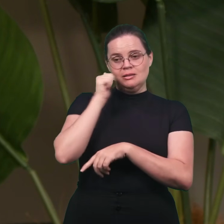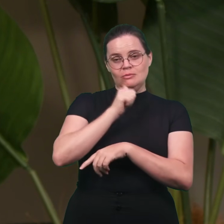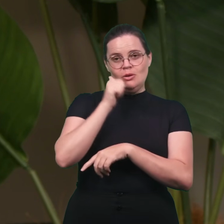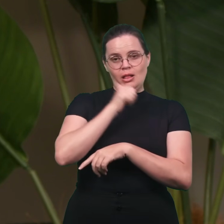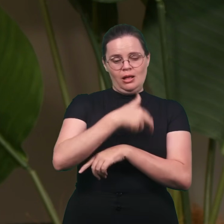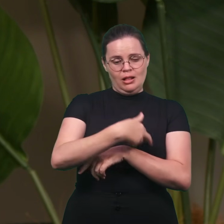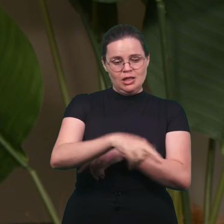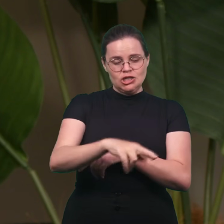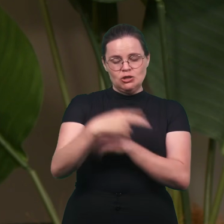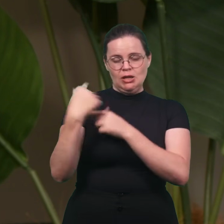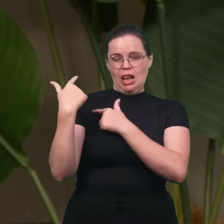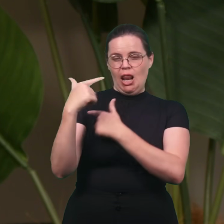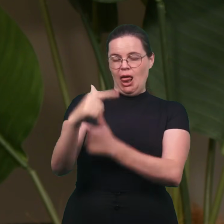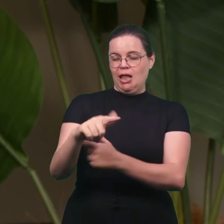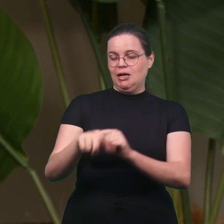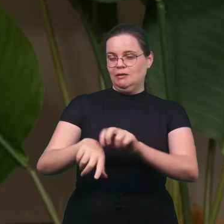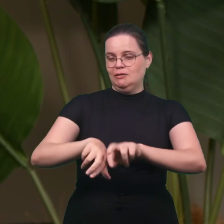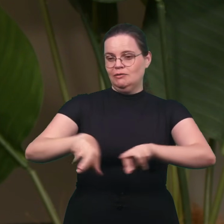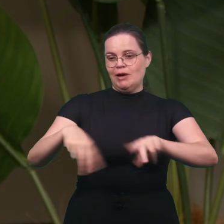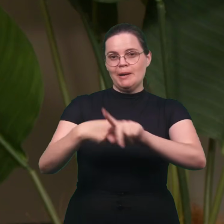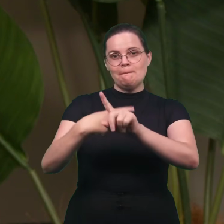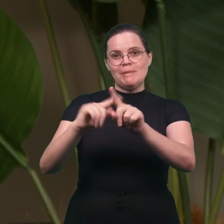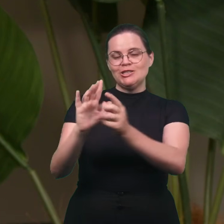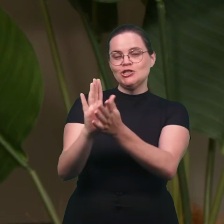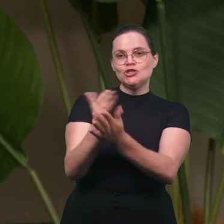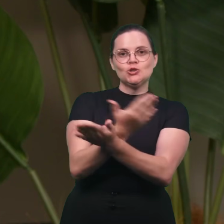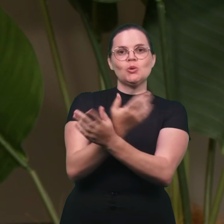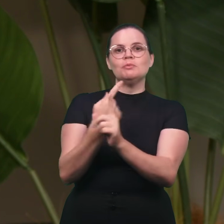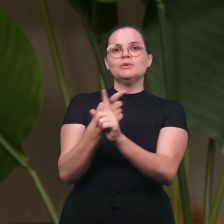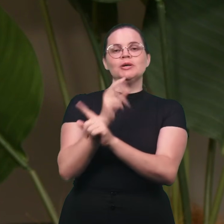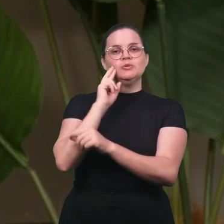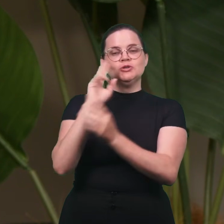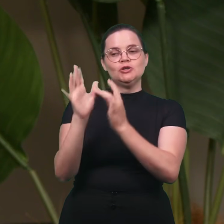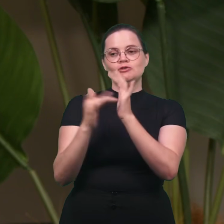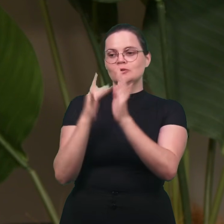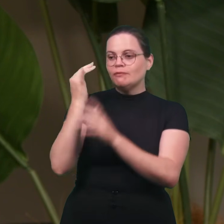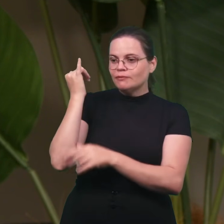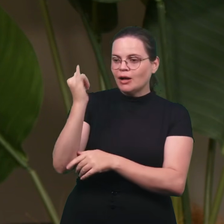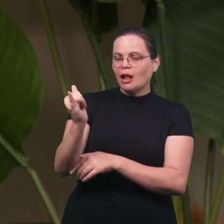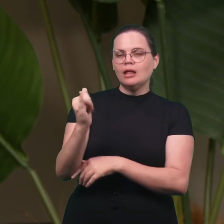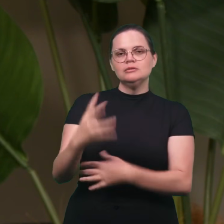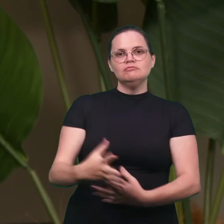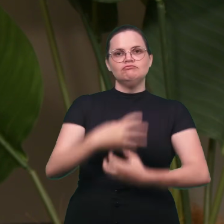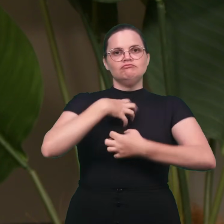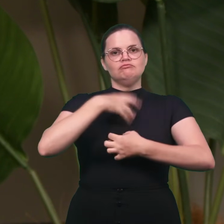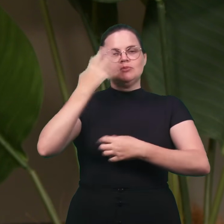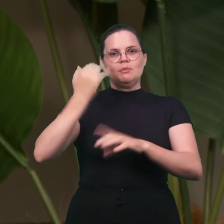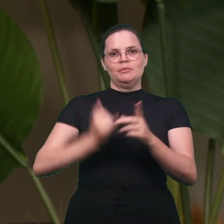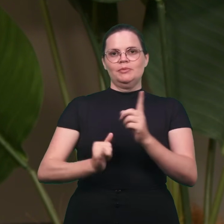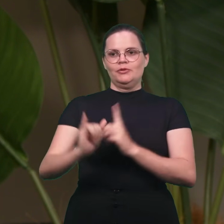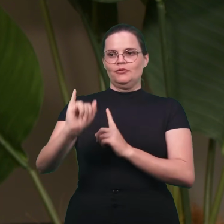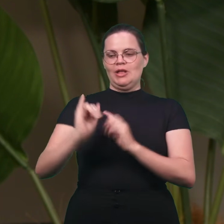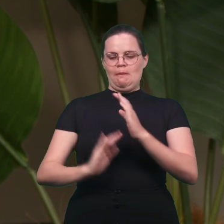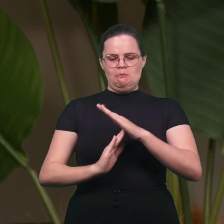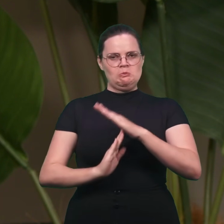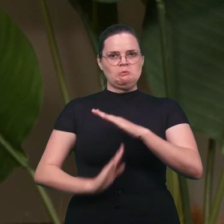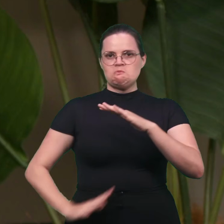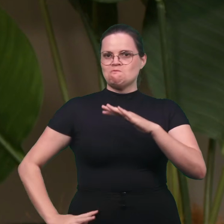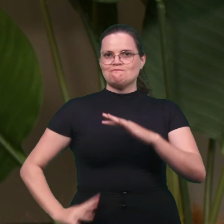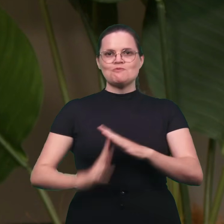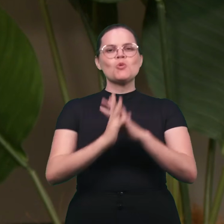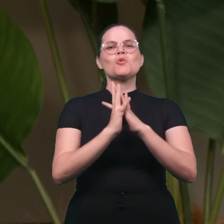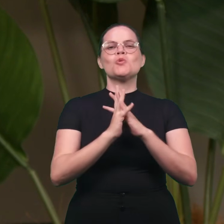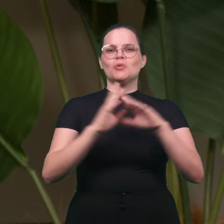mulher samaritana, mas tudo foi vencido, porque o Senhor, Ele faz isso. Pela profecia do Senhor, não há